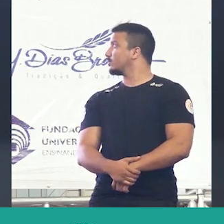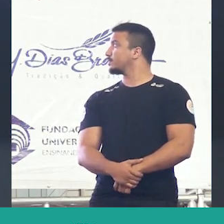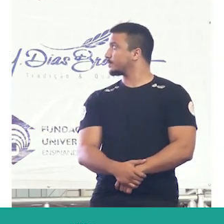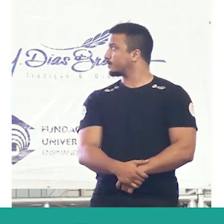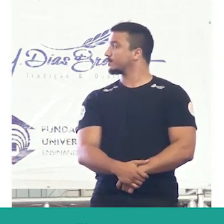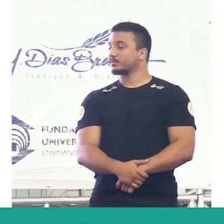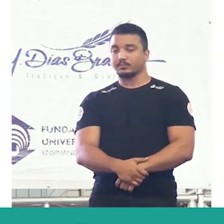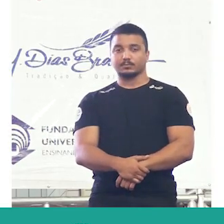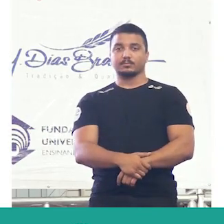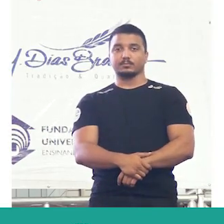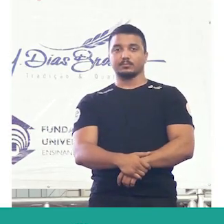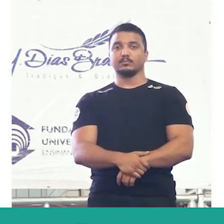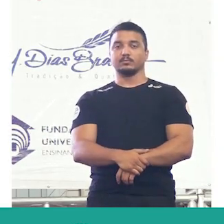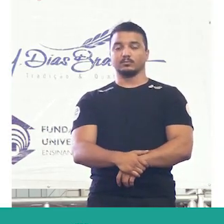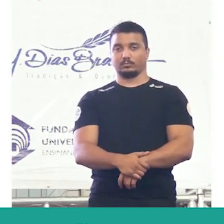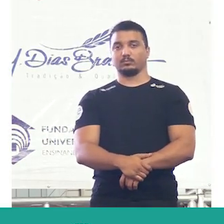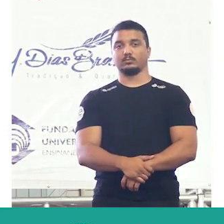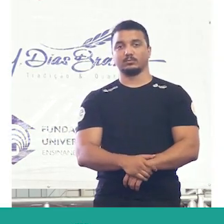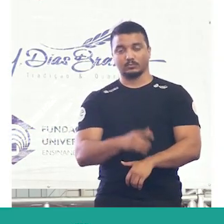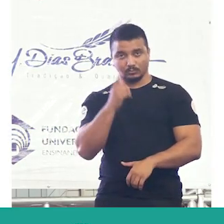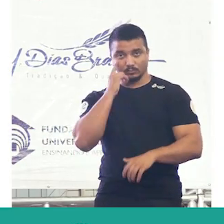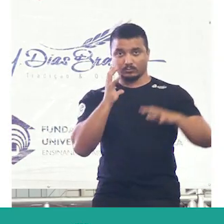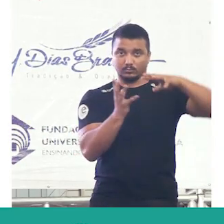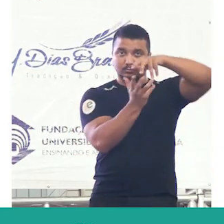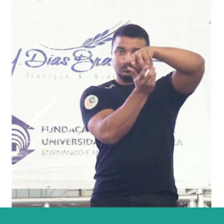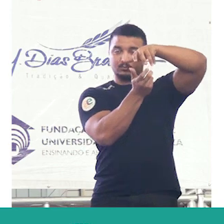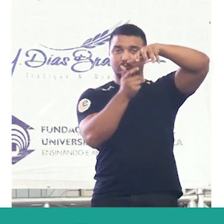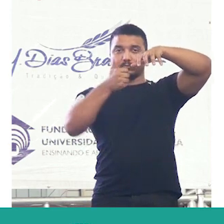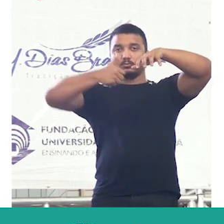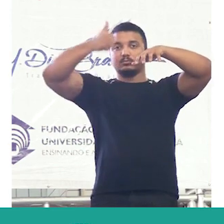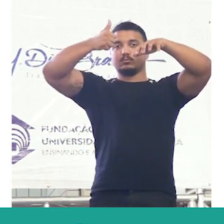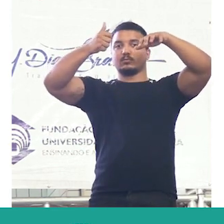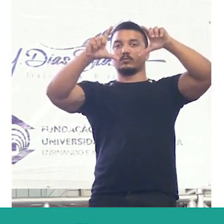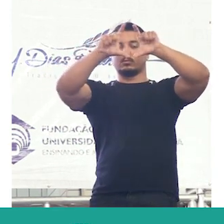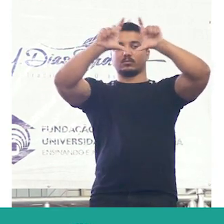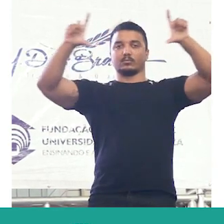dizer. Presta atenção. Primeiro